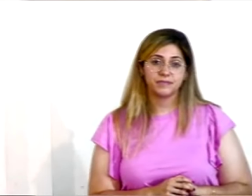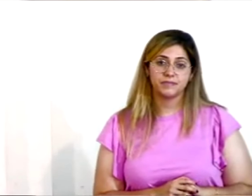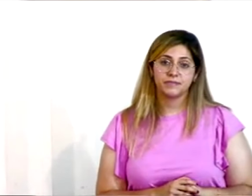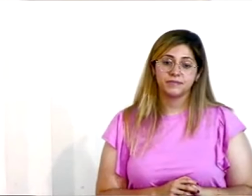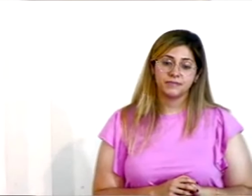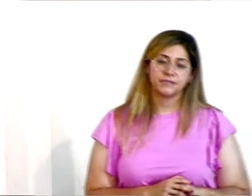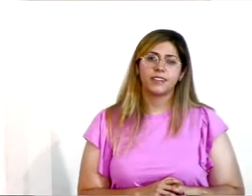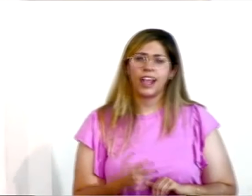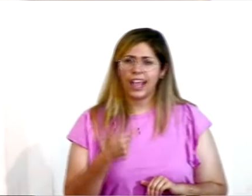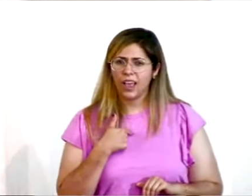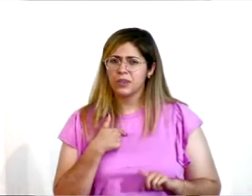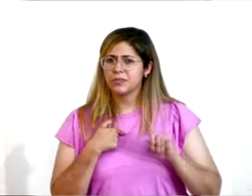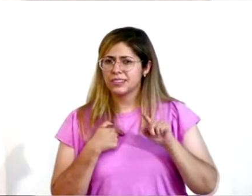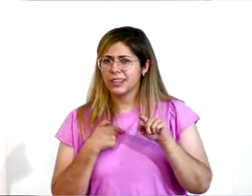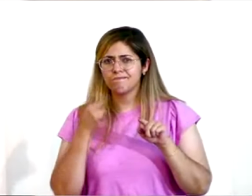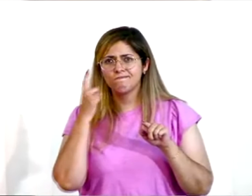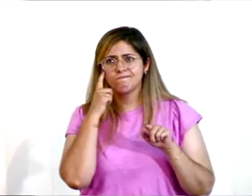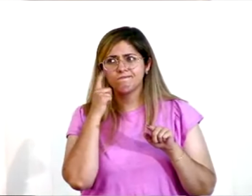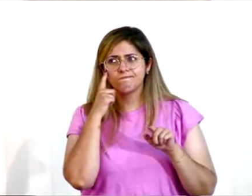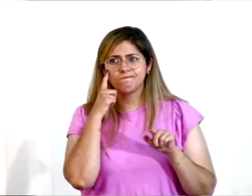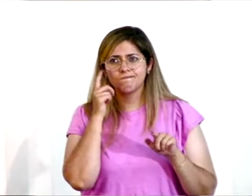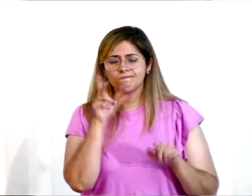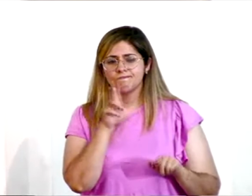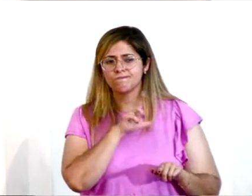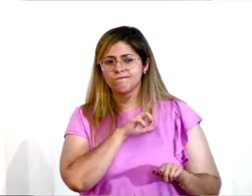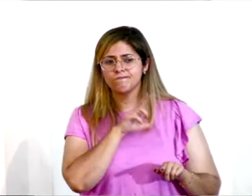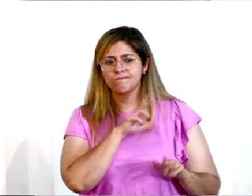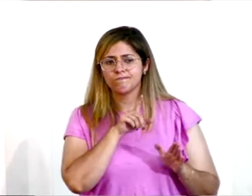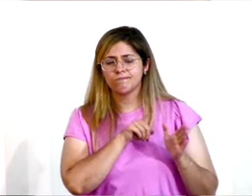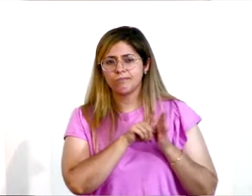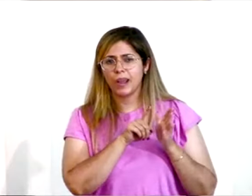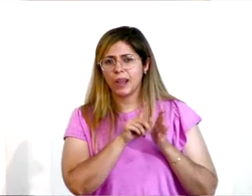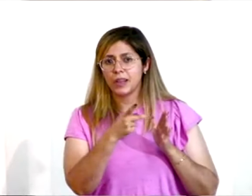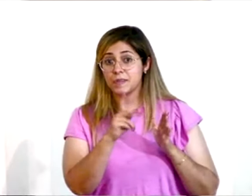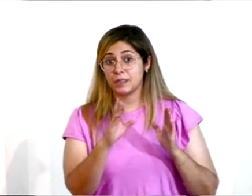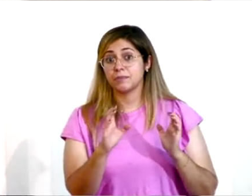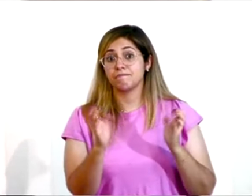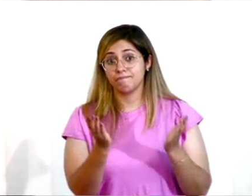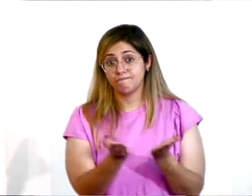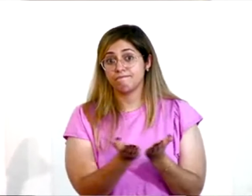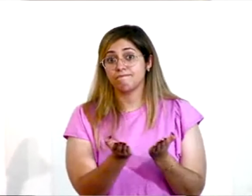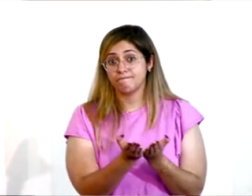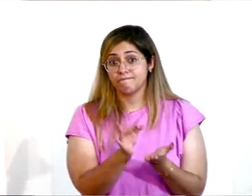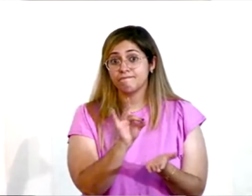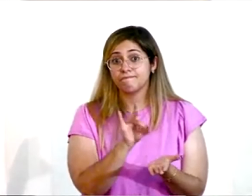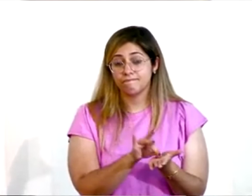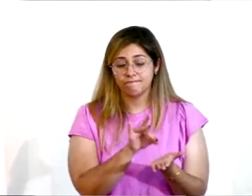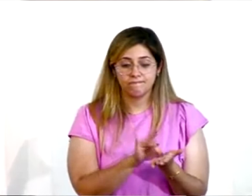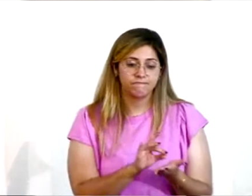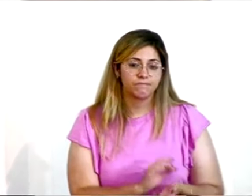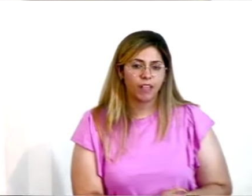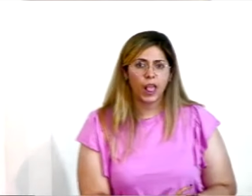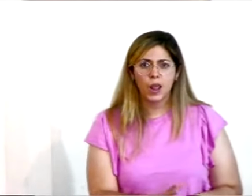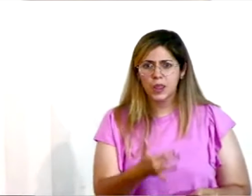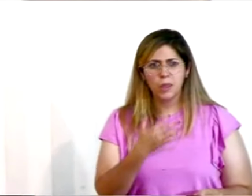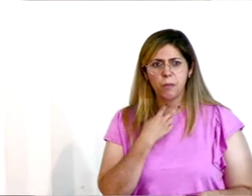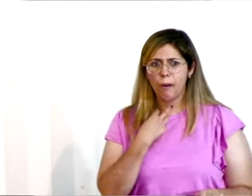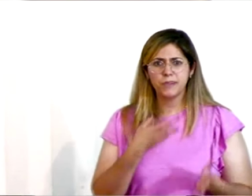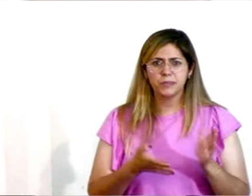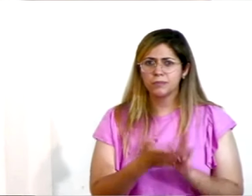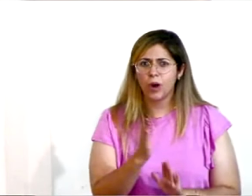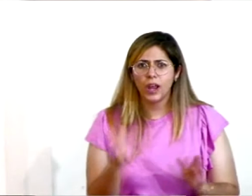E eu e você precisamos perguntar, se esse é o nosso cristianismo. Você não pode sair dessa igreja sem pensar nisso,